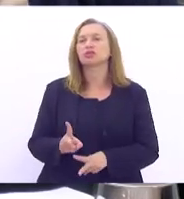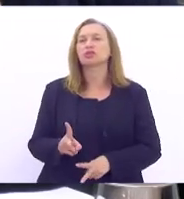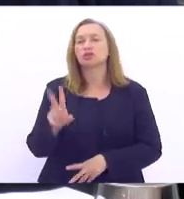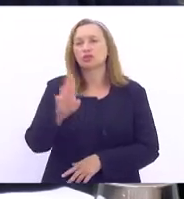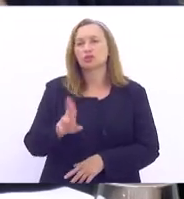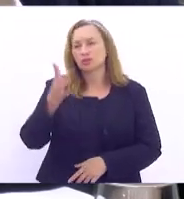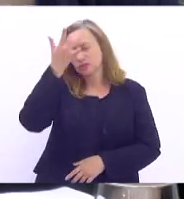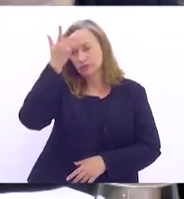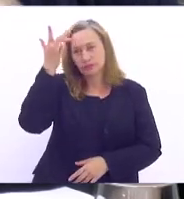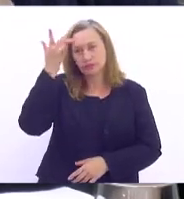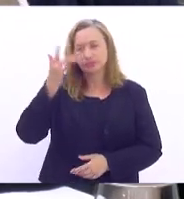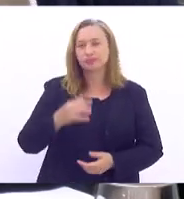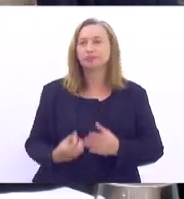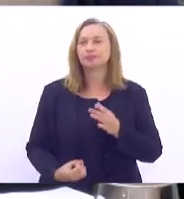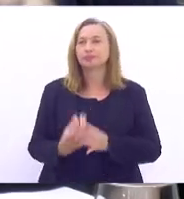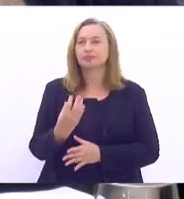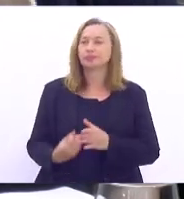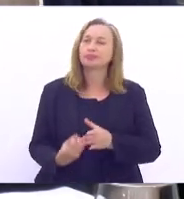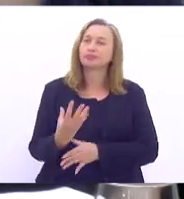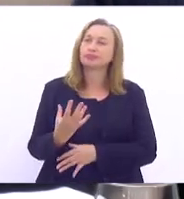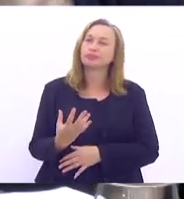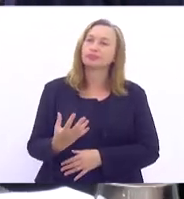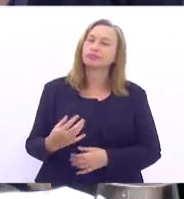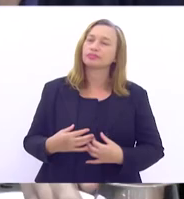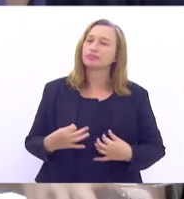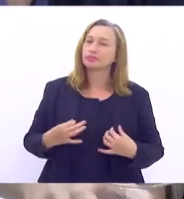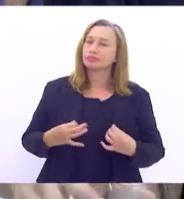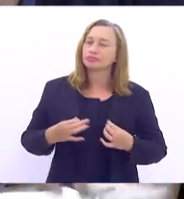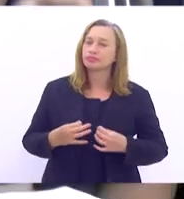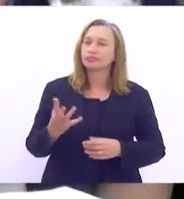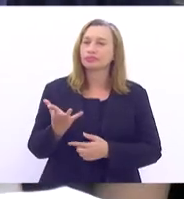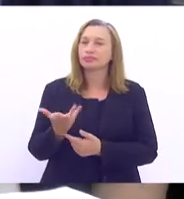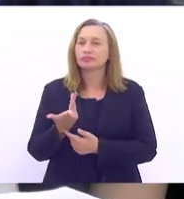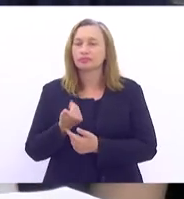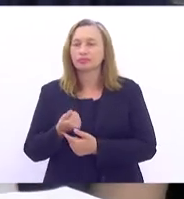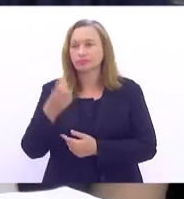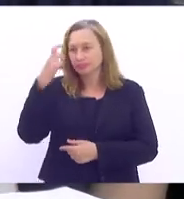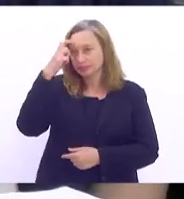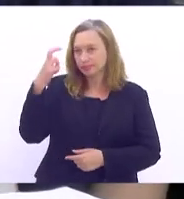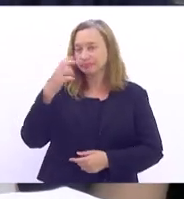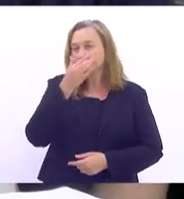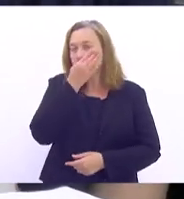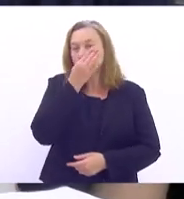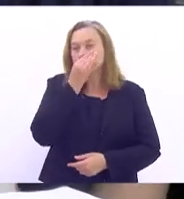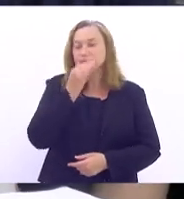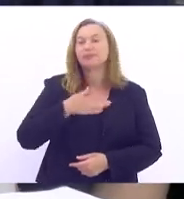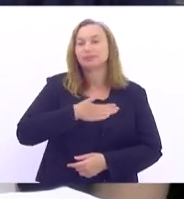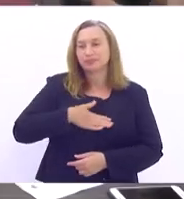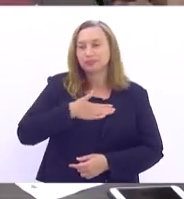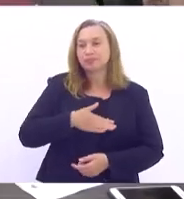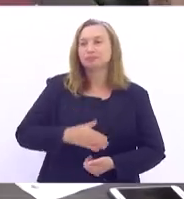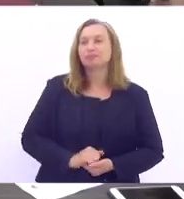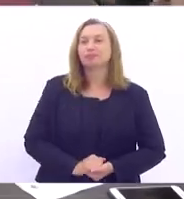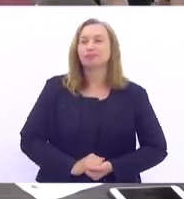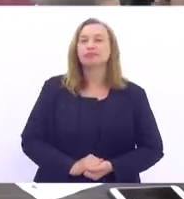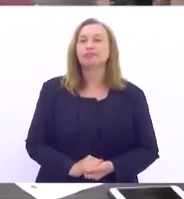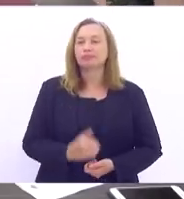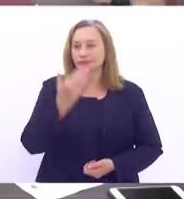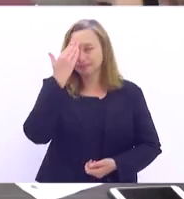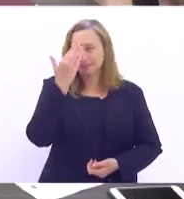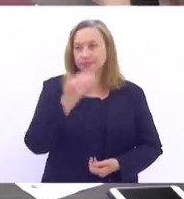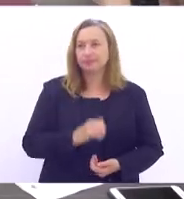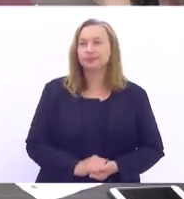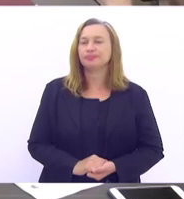saúde mental, produzindo fantasias, produzindo arte, produzindo cultura. Não tenho dúvida que Vossa Excelência vai gostar muito. Obrigado.